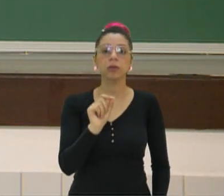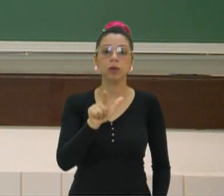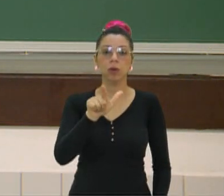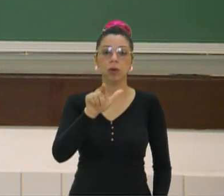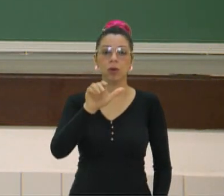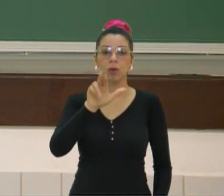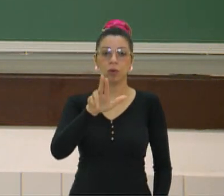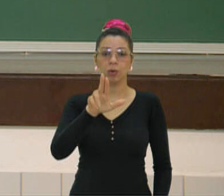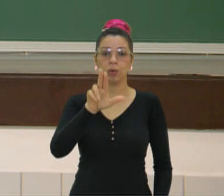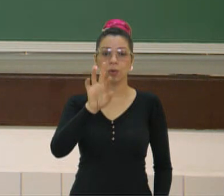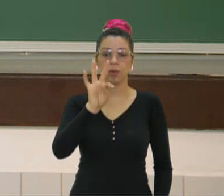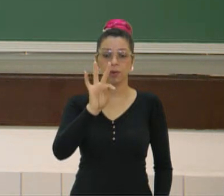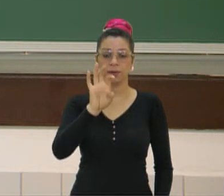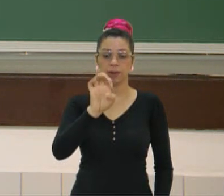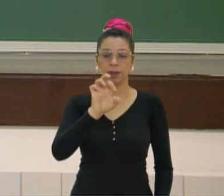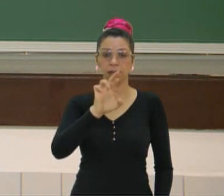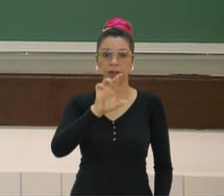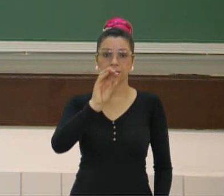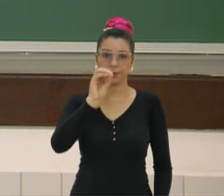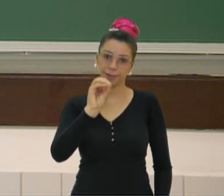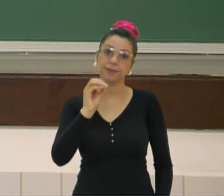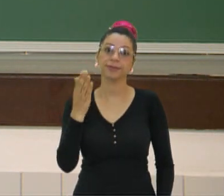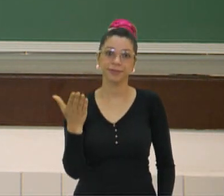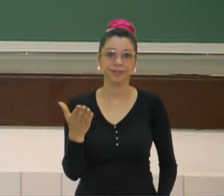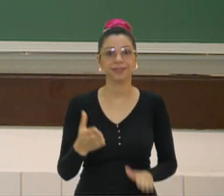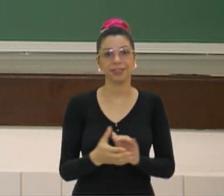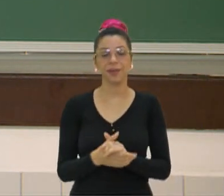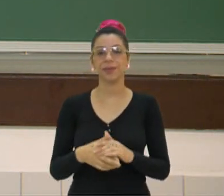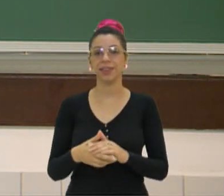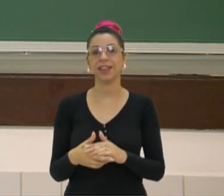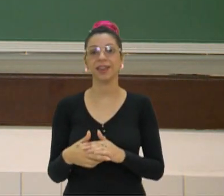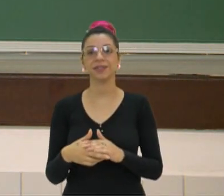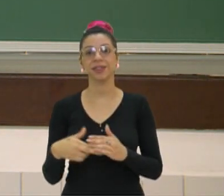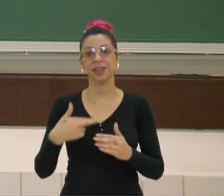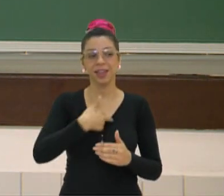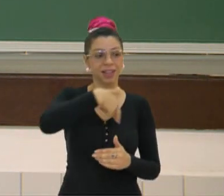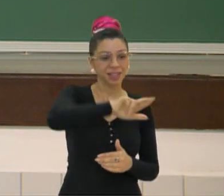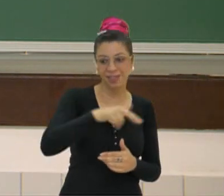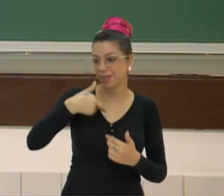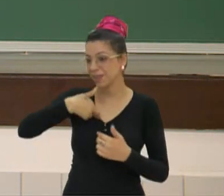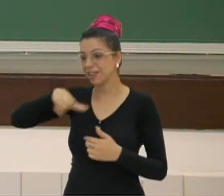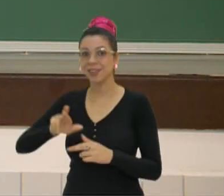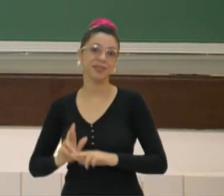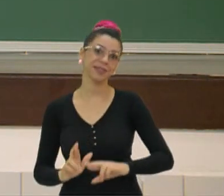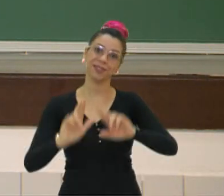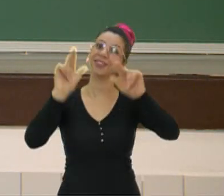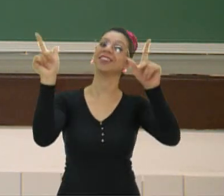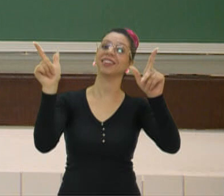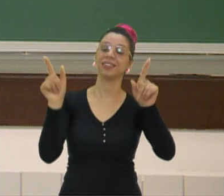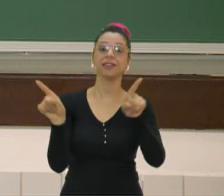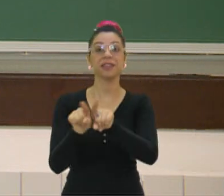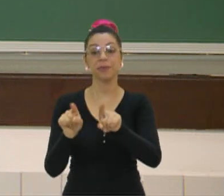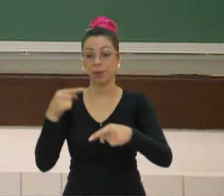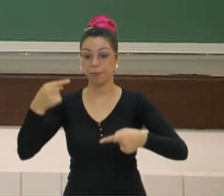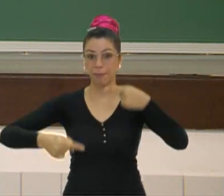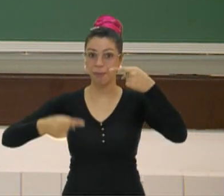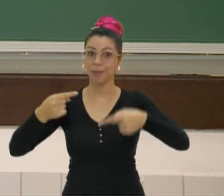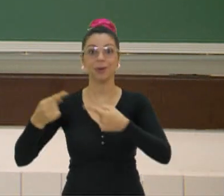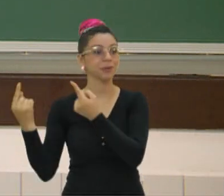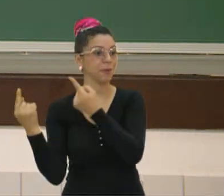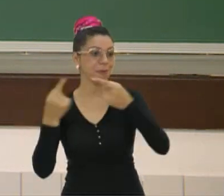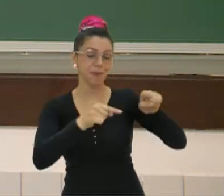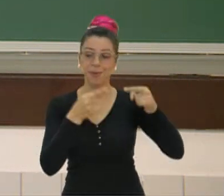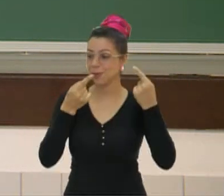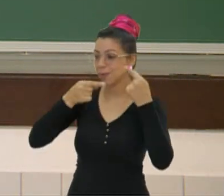Lutero. Então você tem uma oposição clara também em termos religiosos. E, além do mais, em termos políticos e em termos de